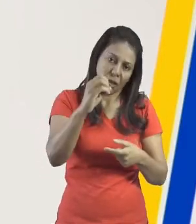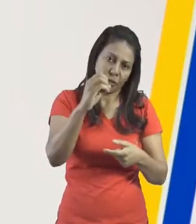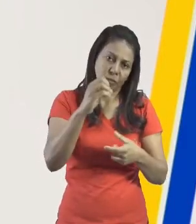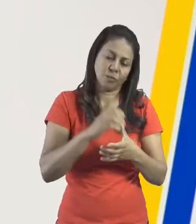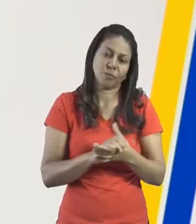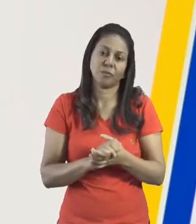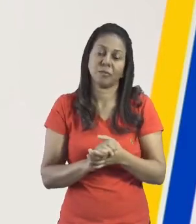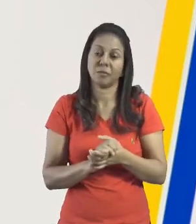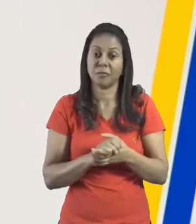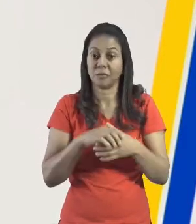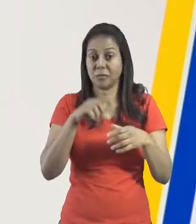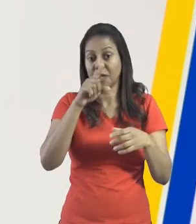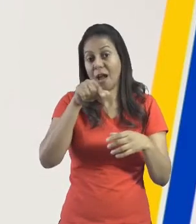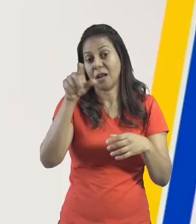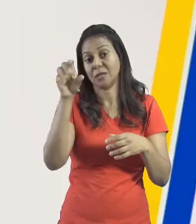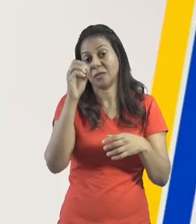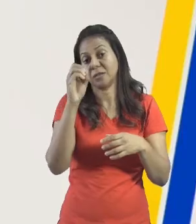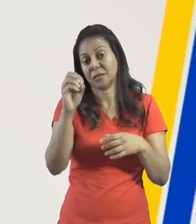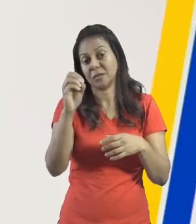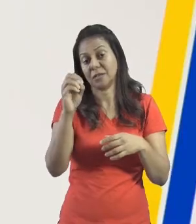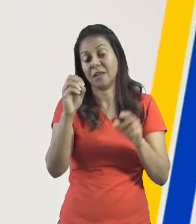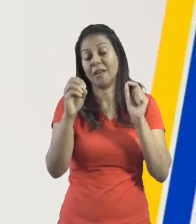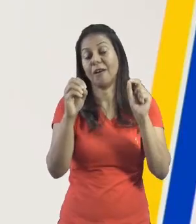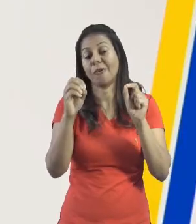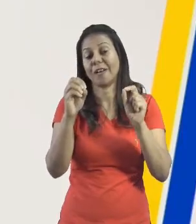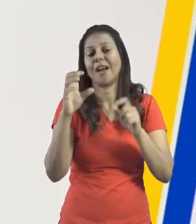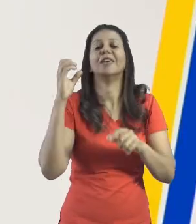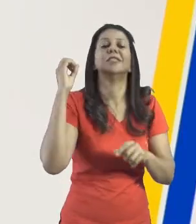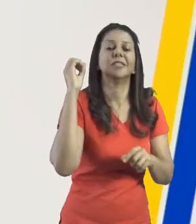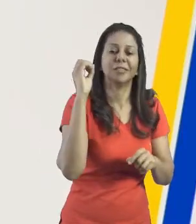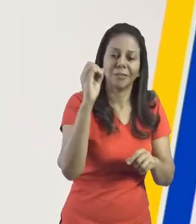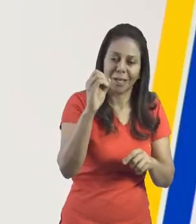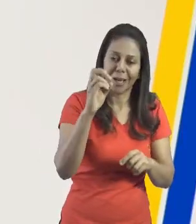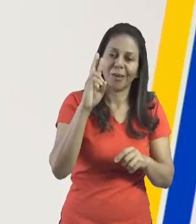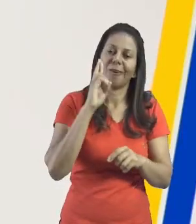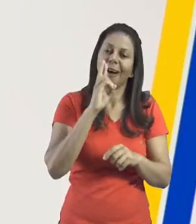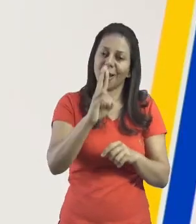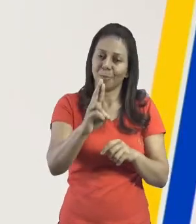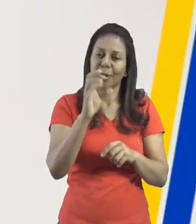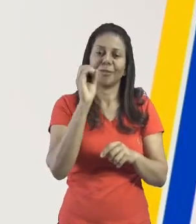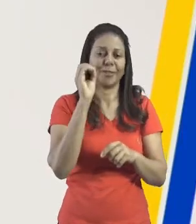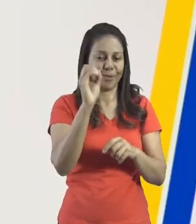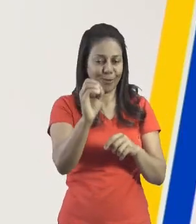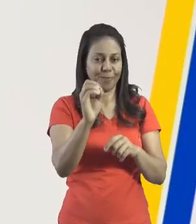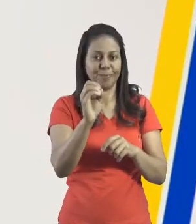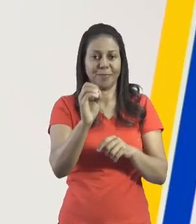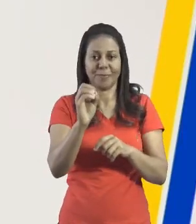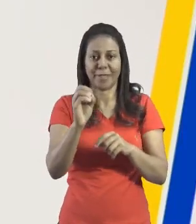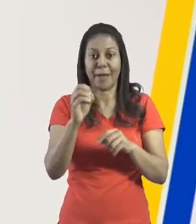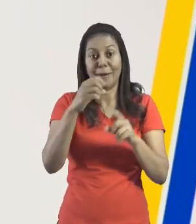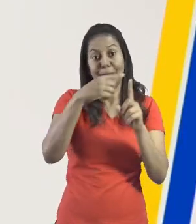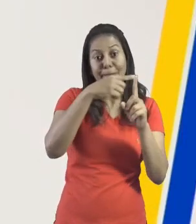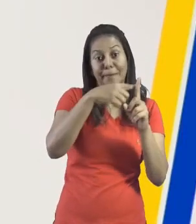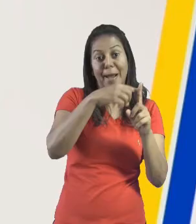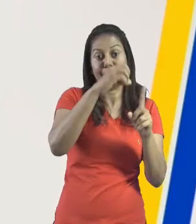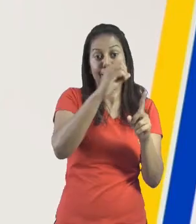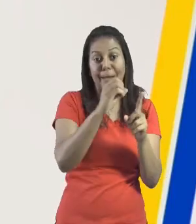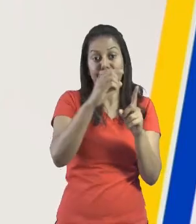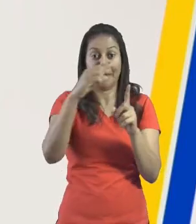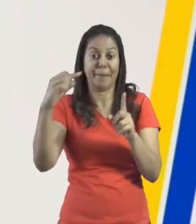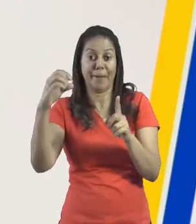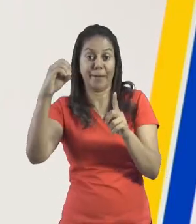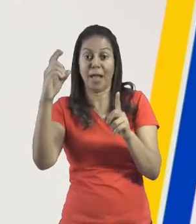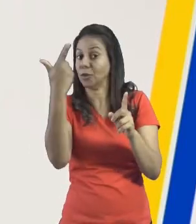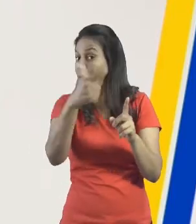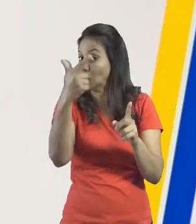raiz quadrada de zero, gente, é o próprio zero. E vocês devem saber que não existe essa história de mais zero e menos zero.